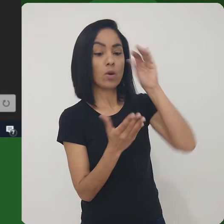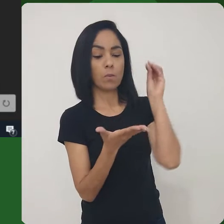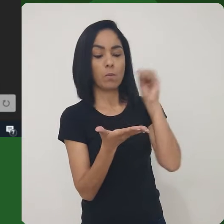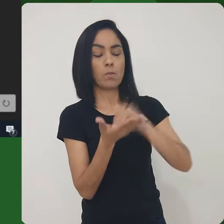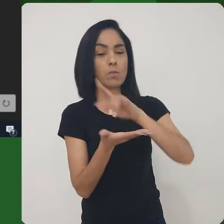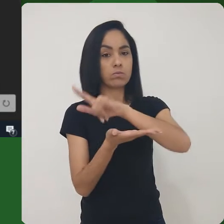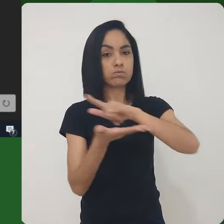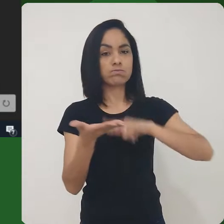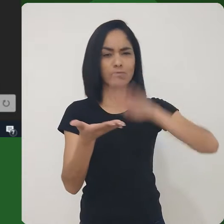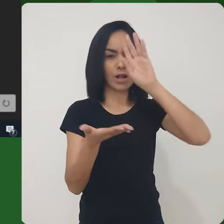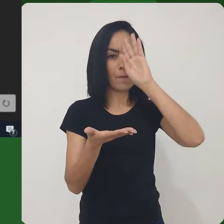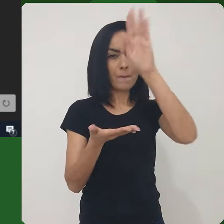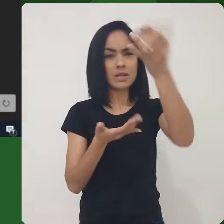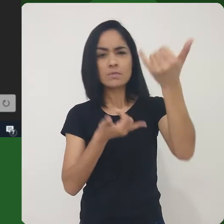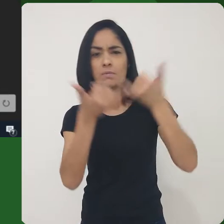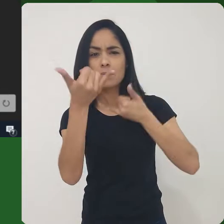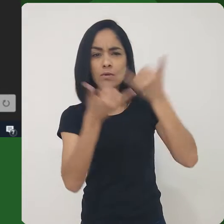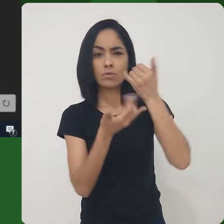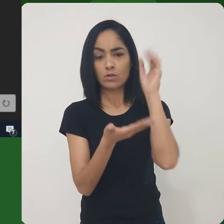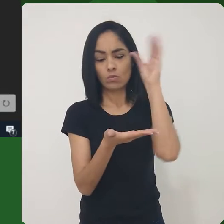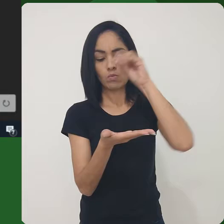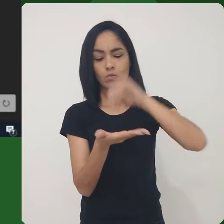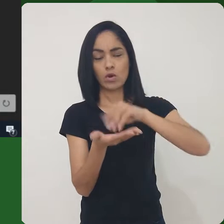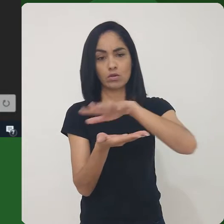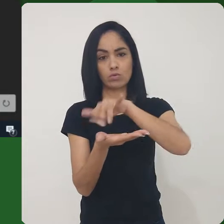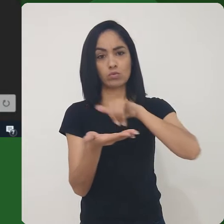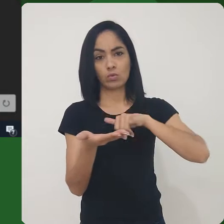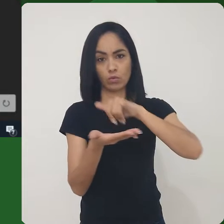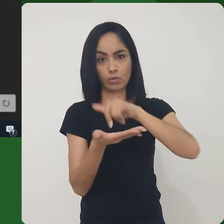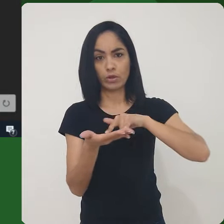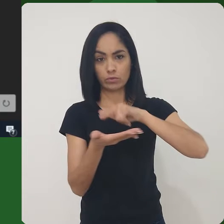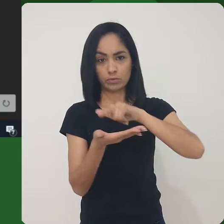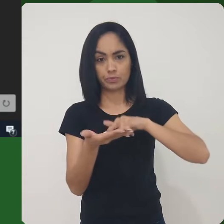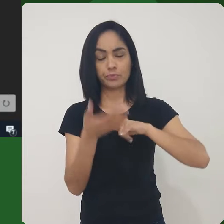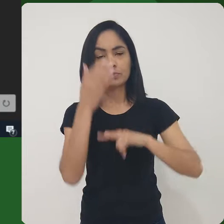as principais informações